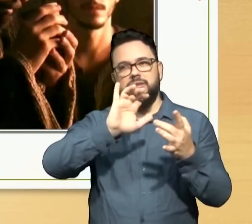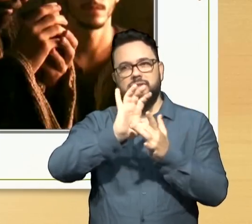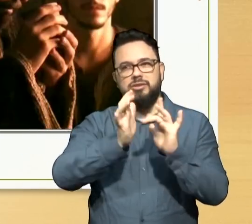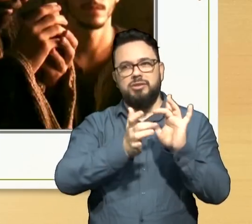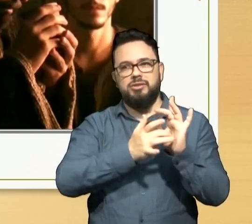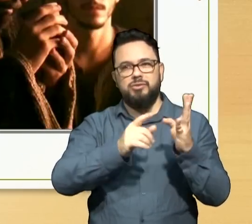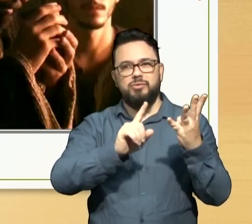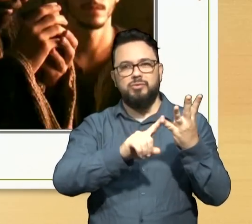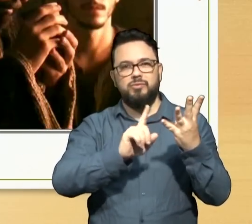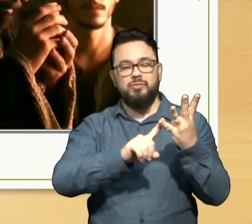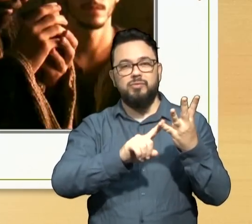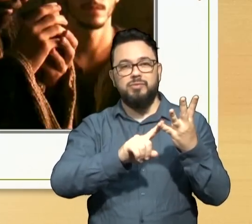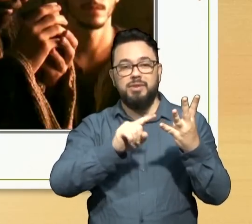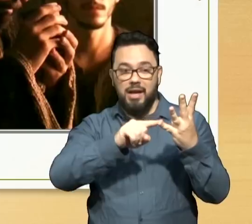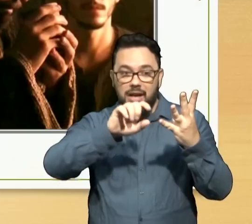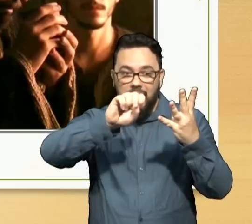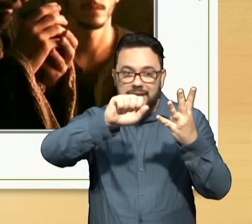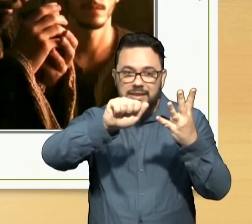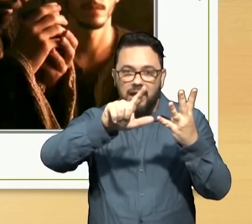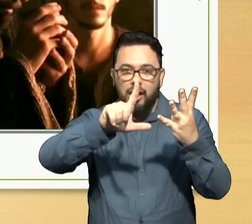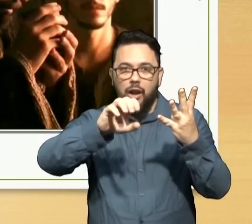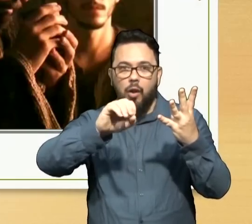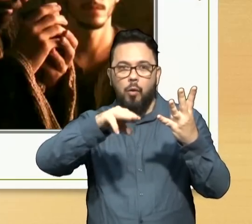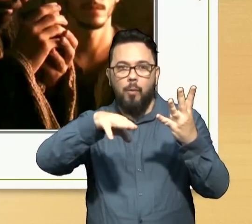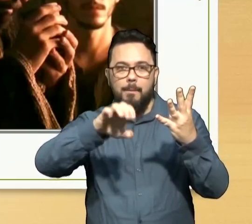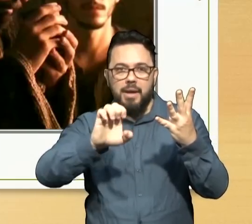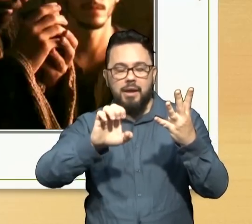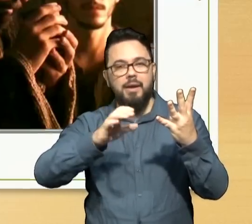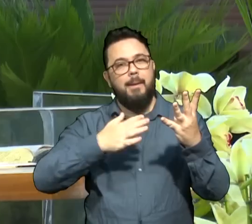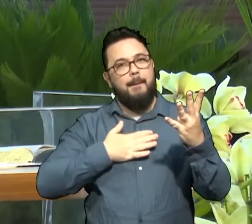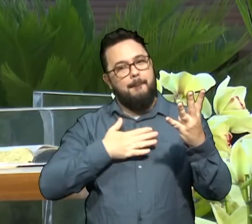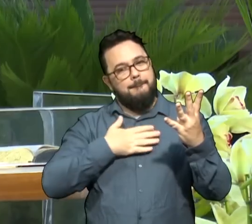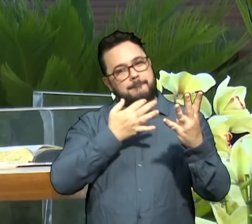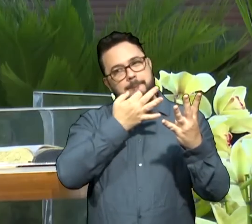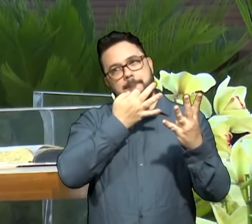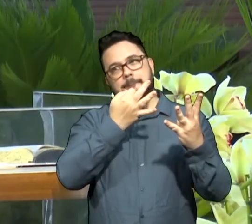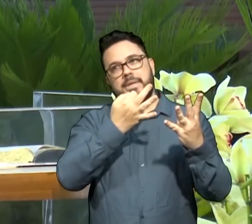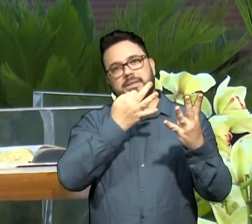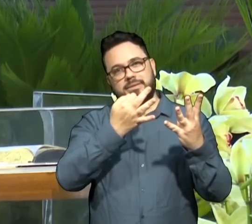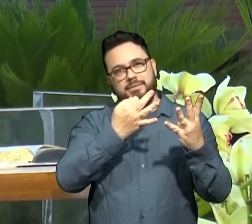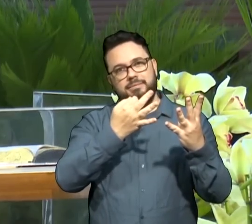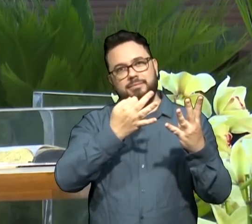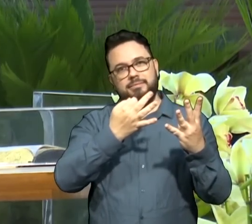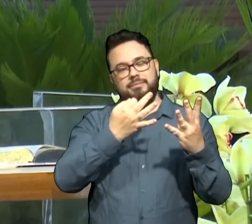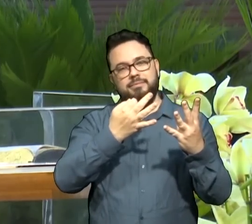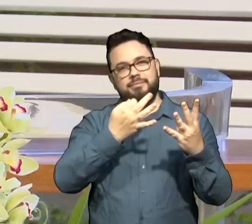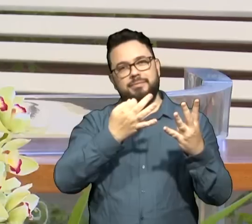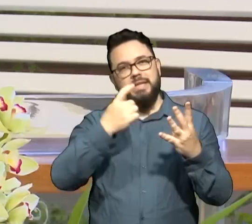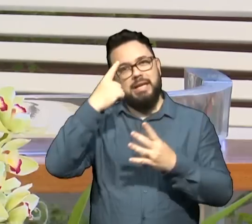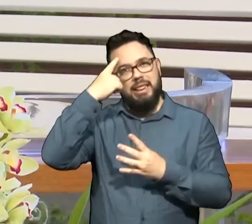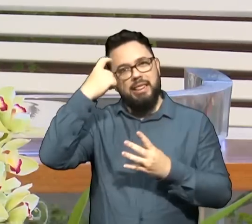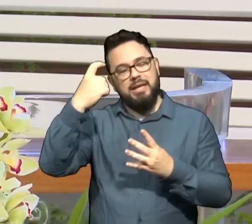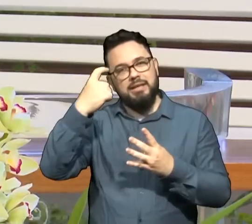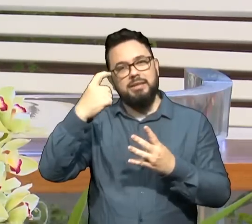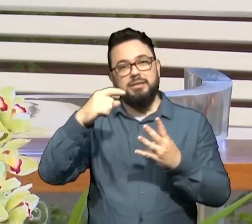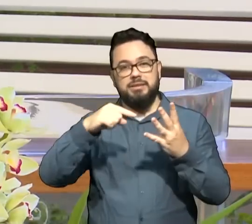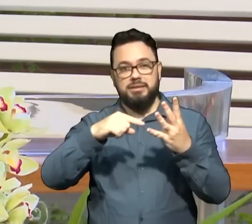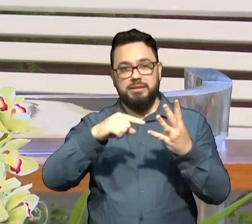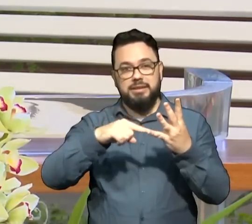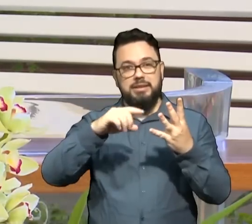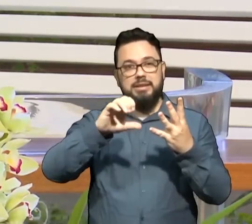Salomé então na minha humilde opinião eu trabalho com a hipótese que Salomé